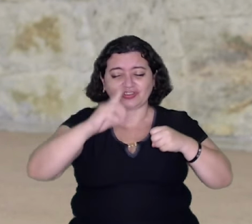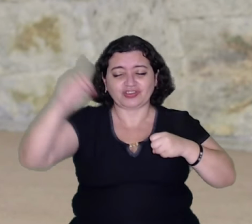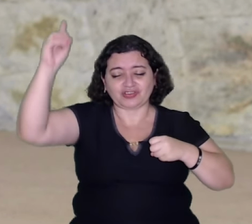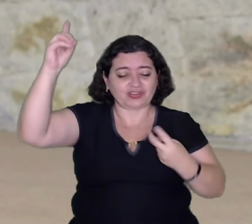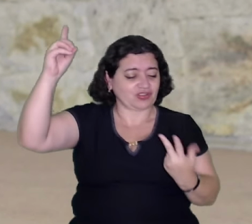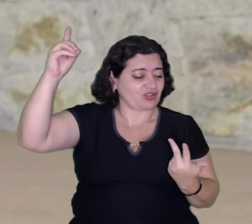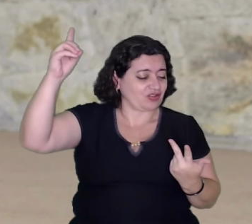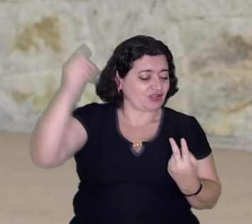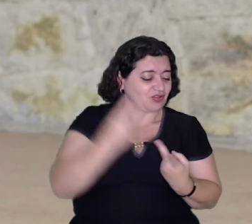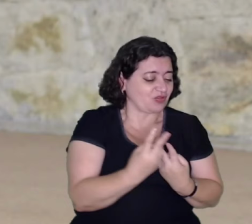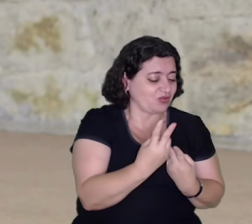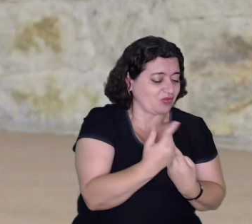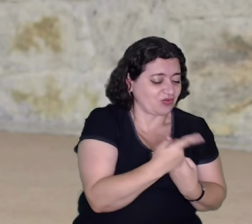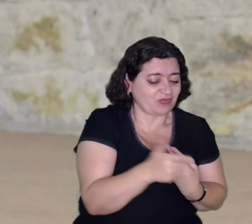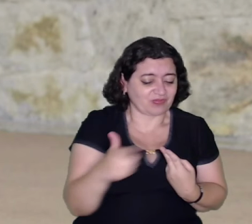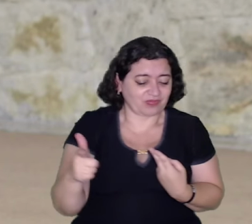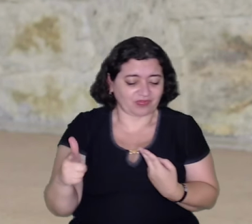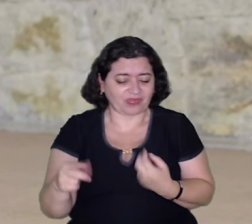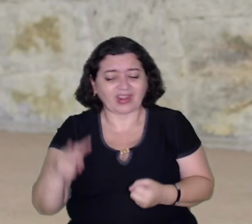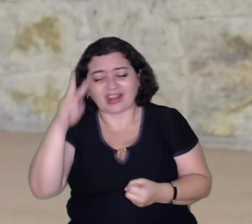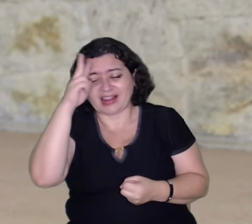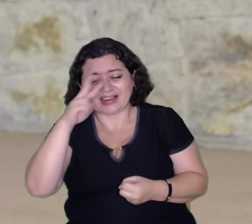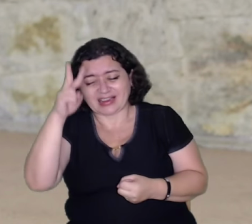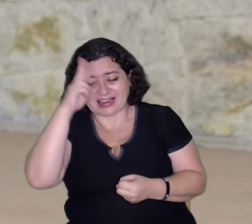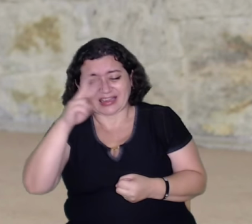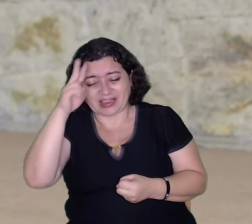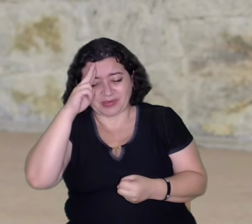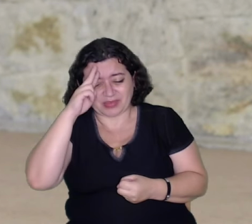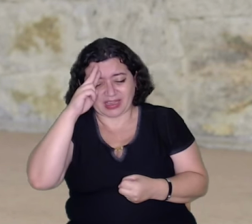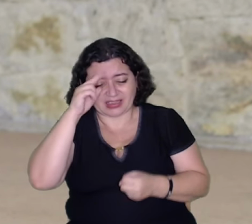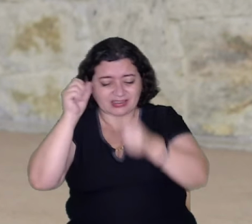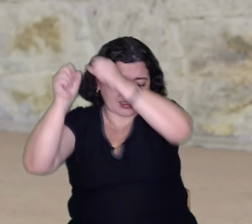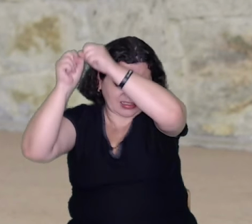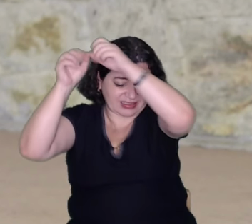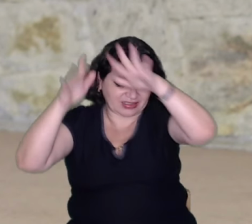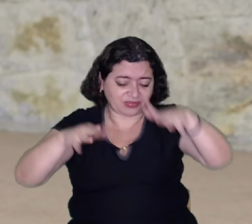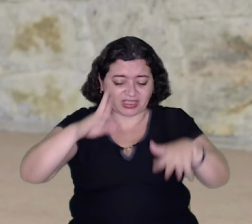Que nós possamos lembrar dos feitos do Senhor nas nossas vidas,